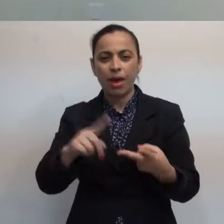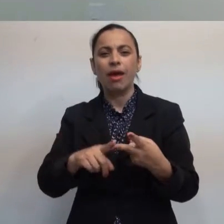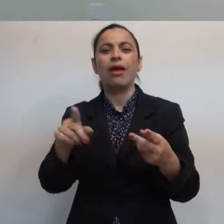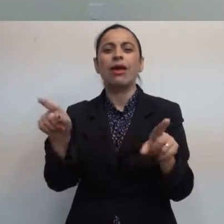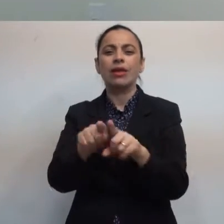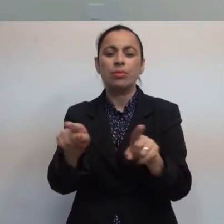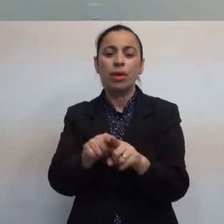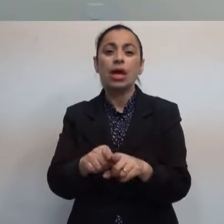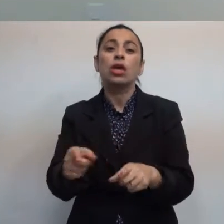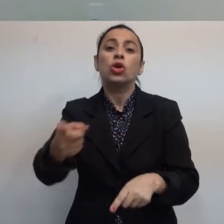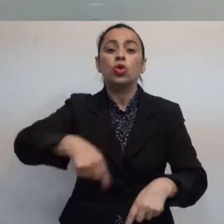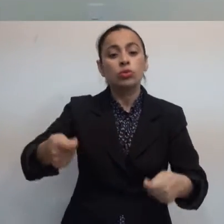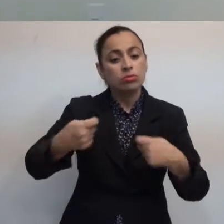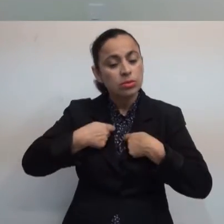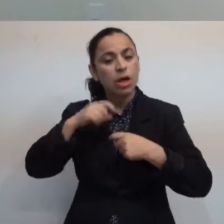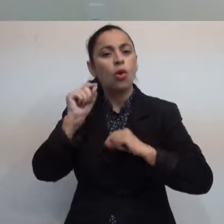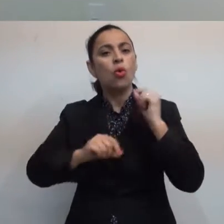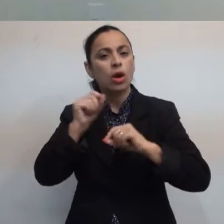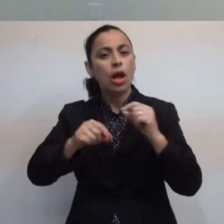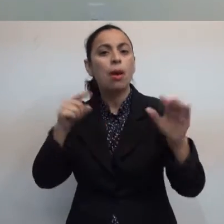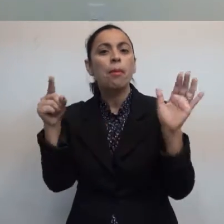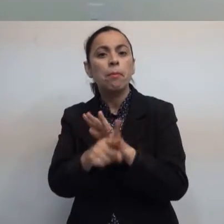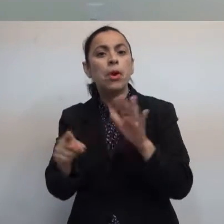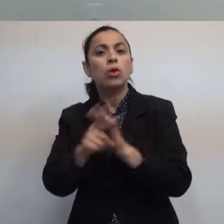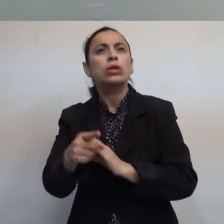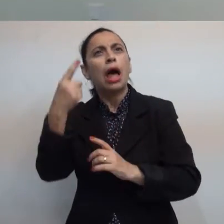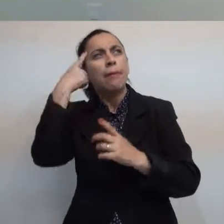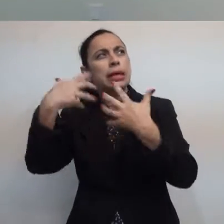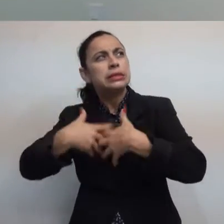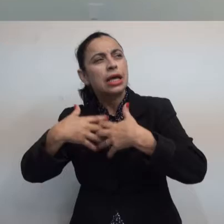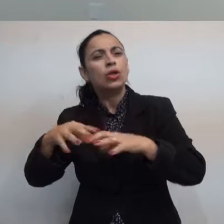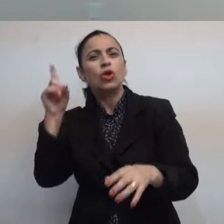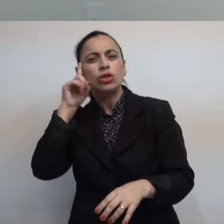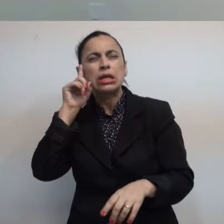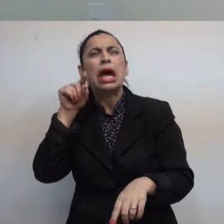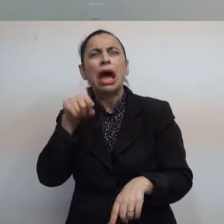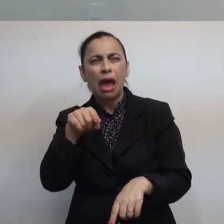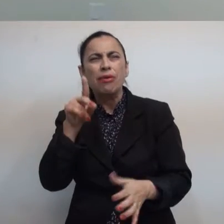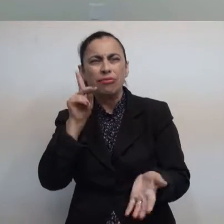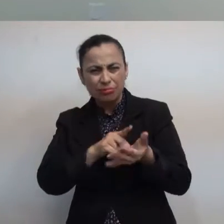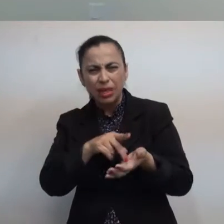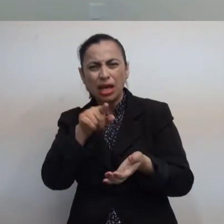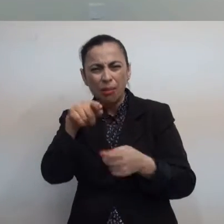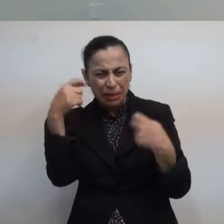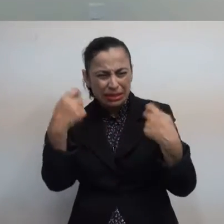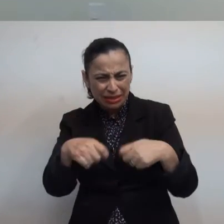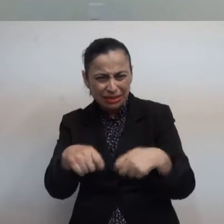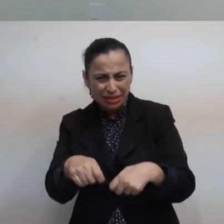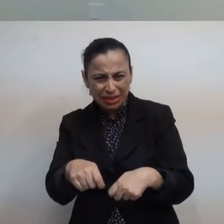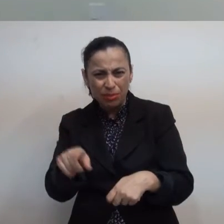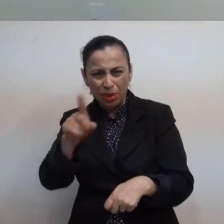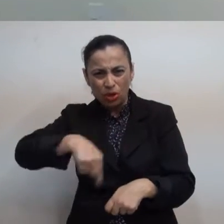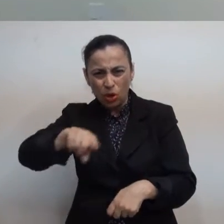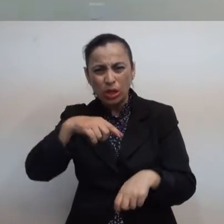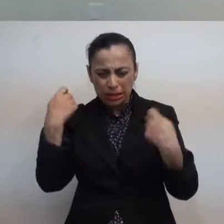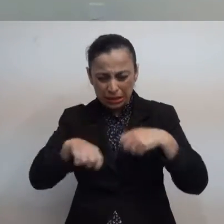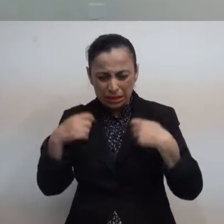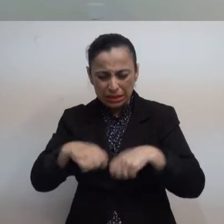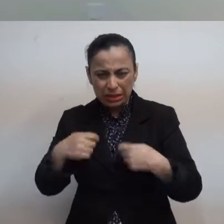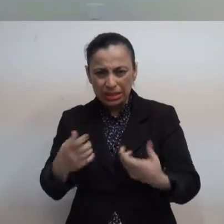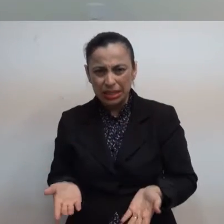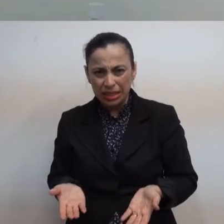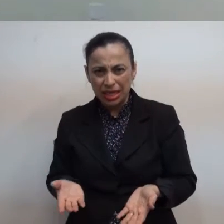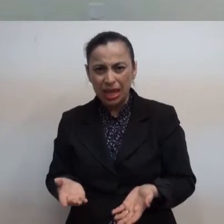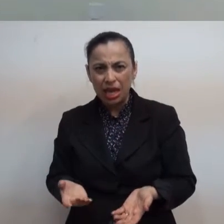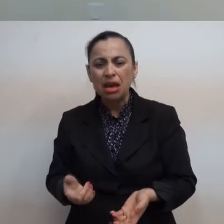aparelhos e muitos aplicativos que nos fazem perguntar todos os dias: será que eles são realmente necessários para